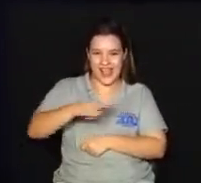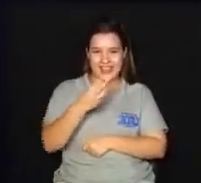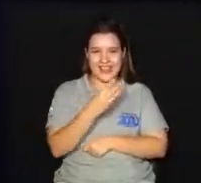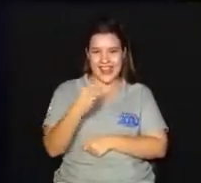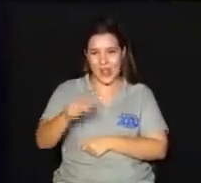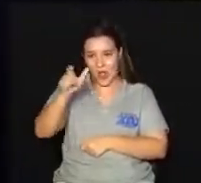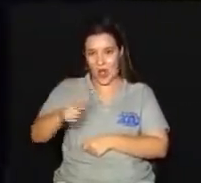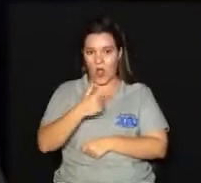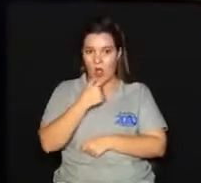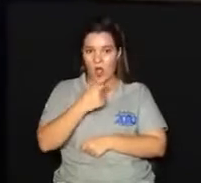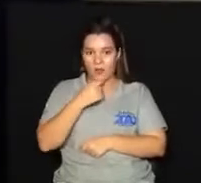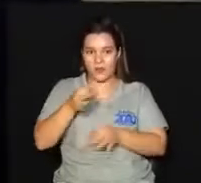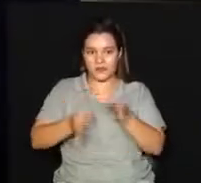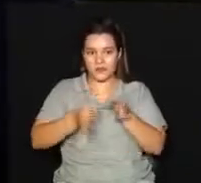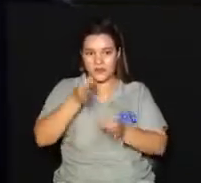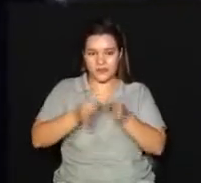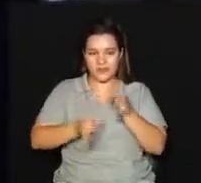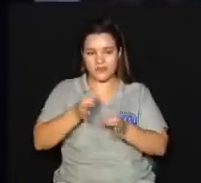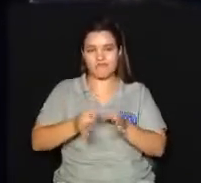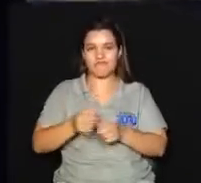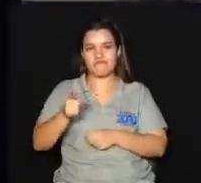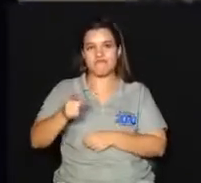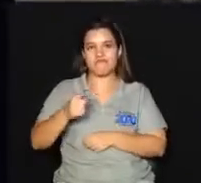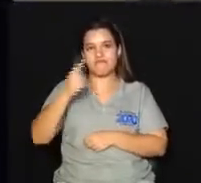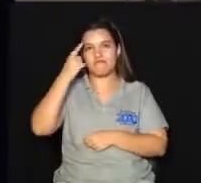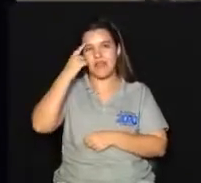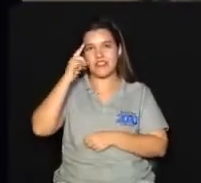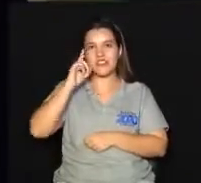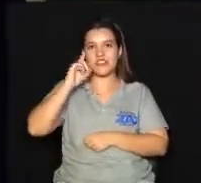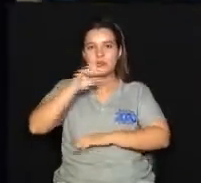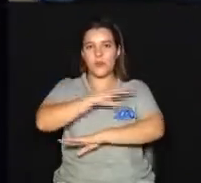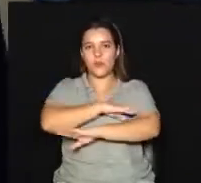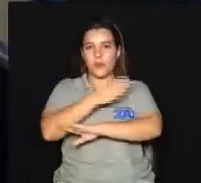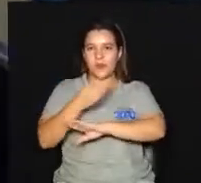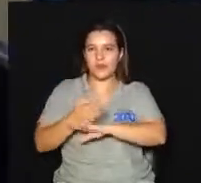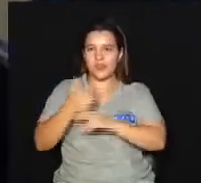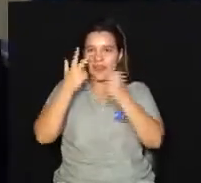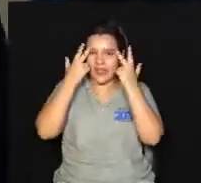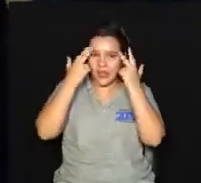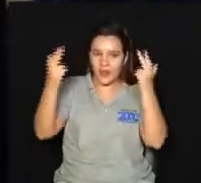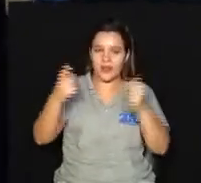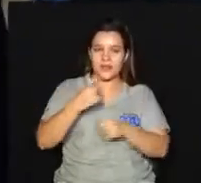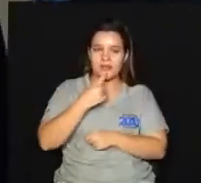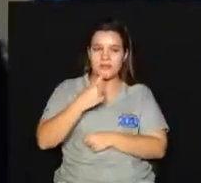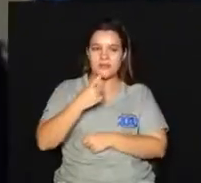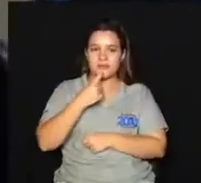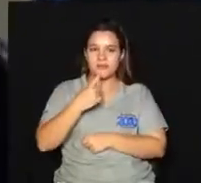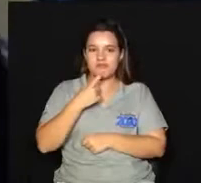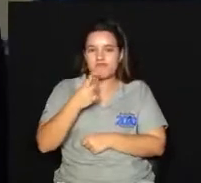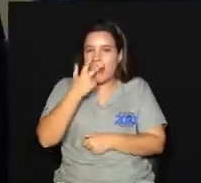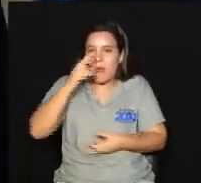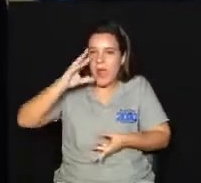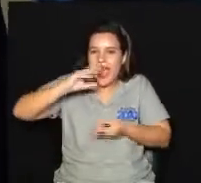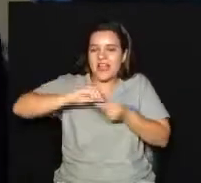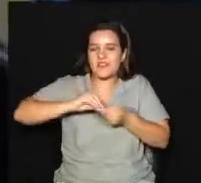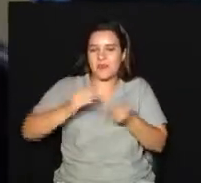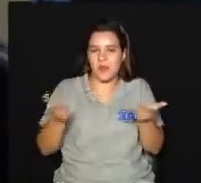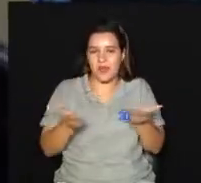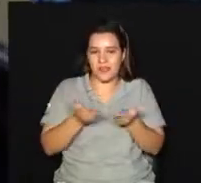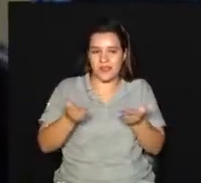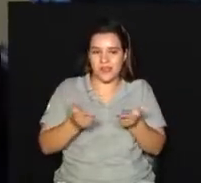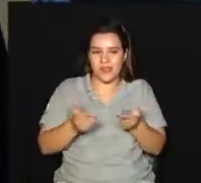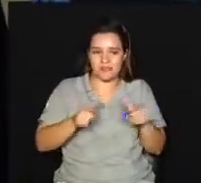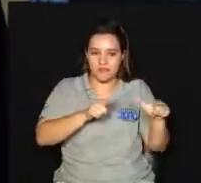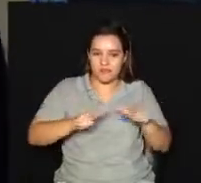Ilau. Doutor, eu queria que o senhor fizesse um balanço desse dia. Tudo foi tranquilo em Campinas? O senhor pode falar para a gente? Muitas